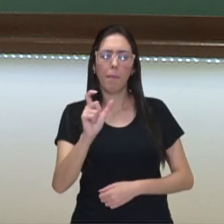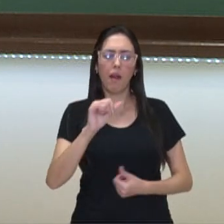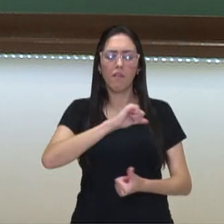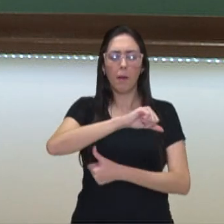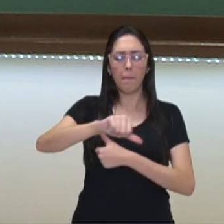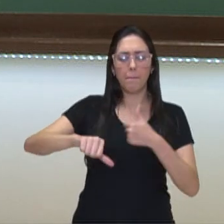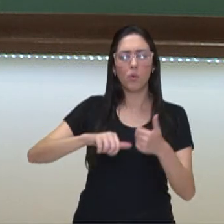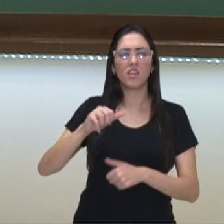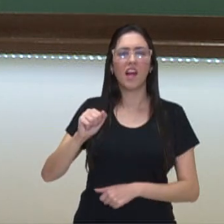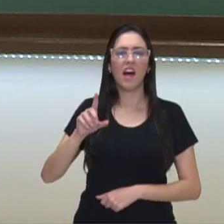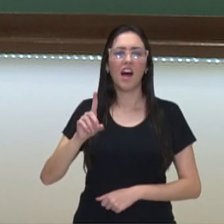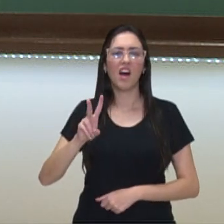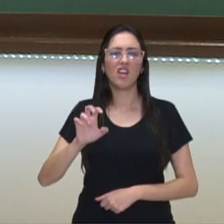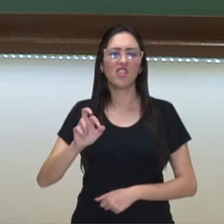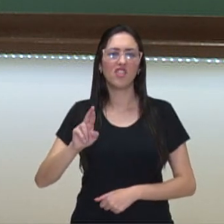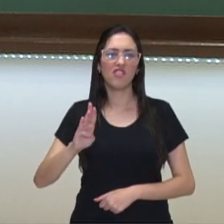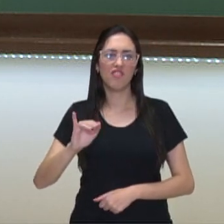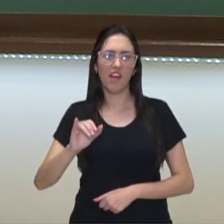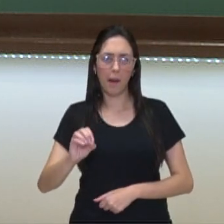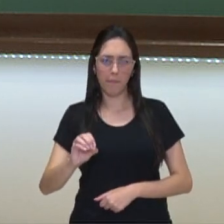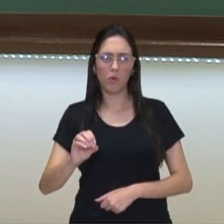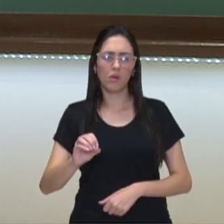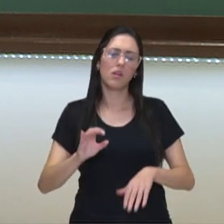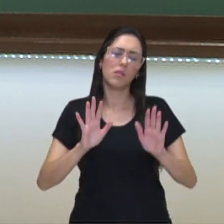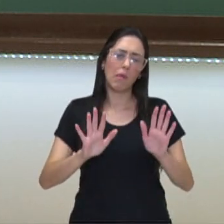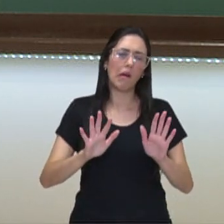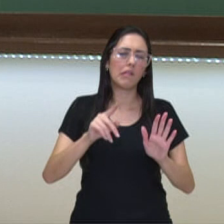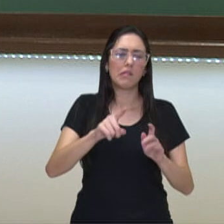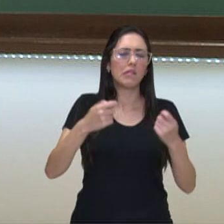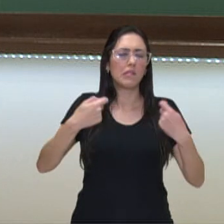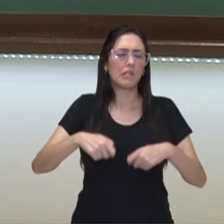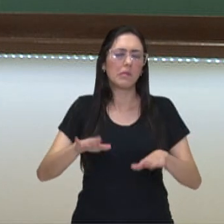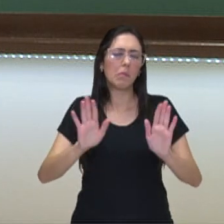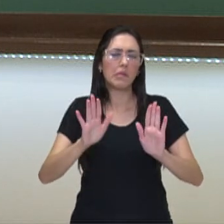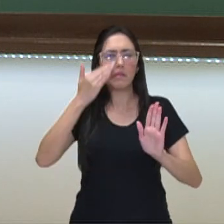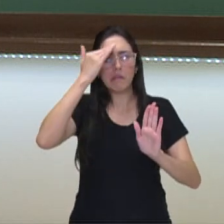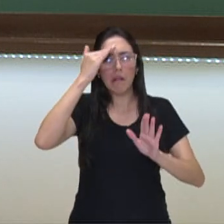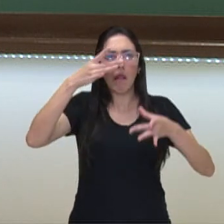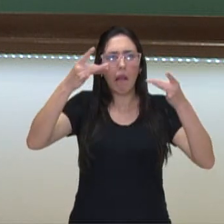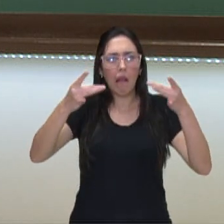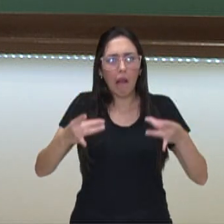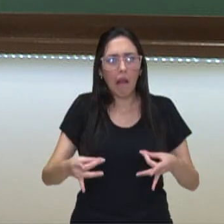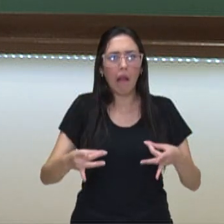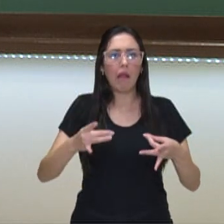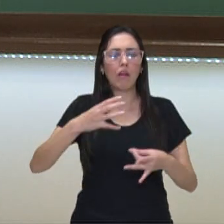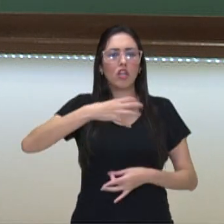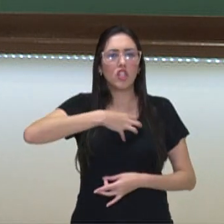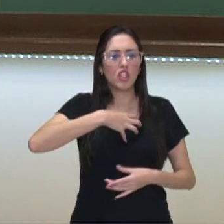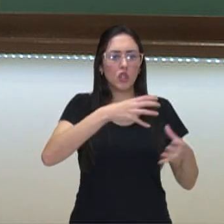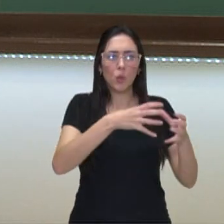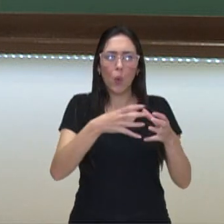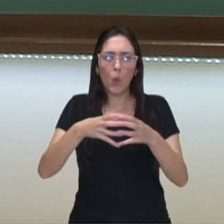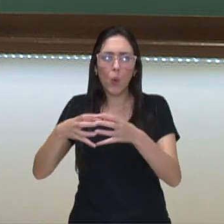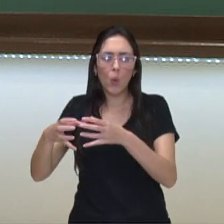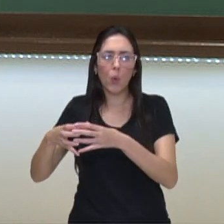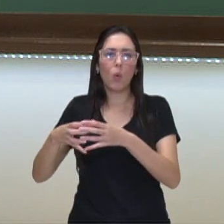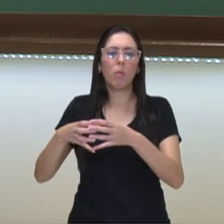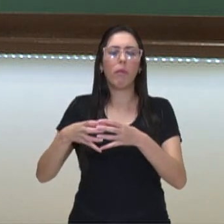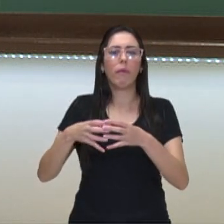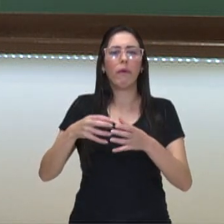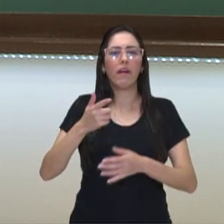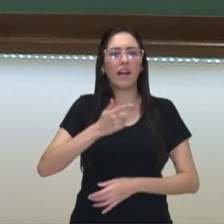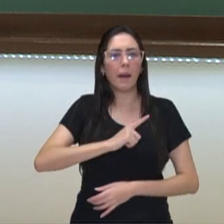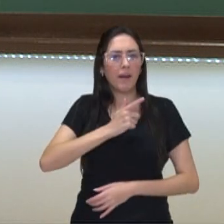advérbio. Talvez você não precise se ater tanto a essa questão das classes gramaticais, mas você tem que saber aonde se dividiu, do